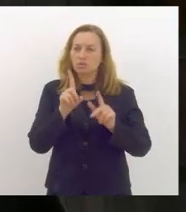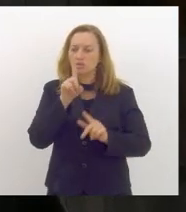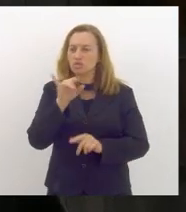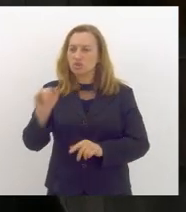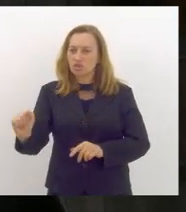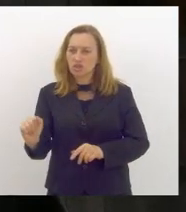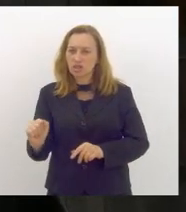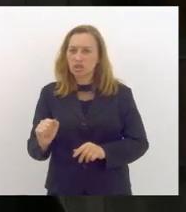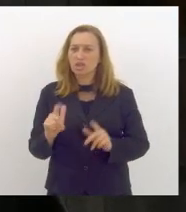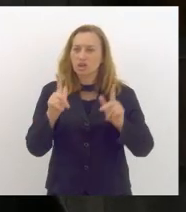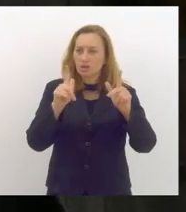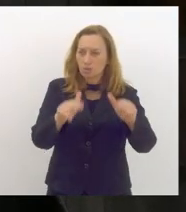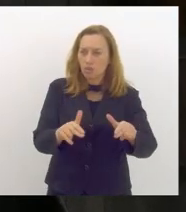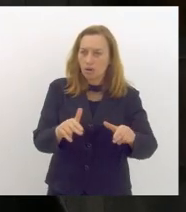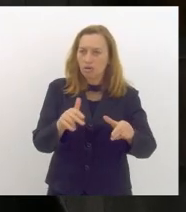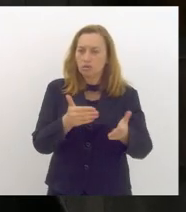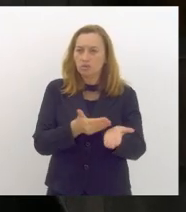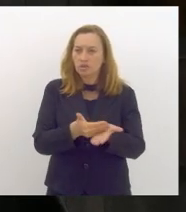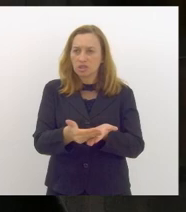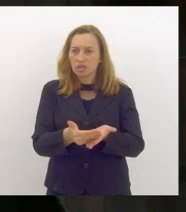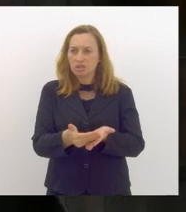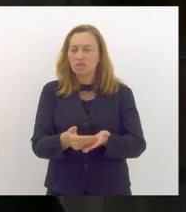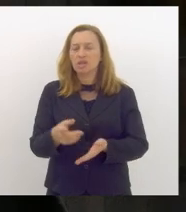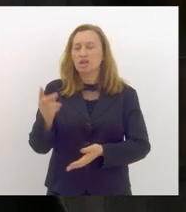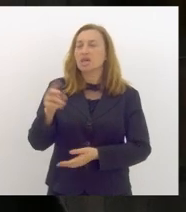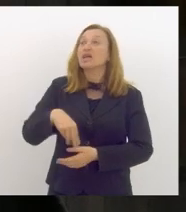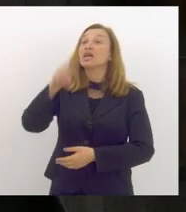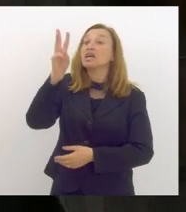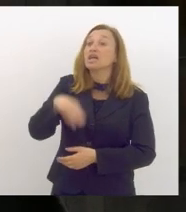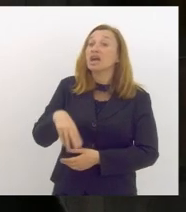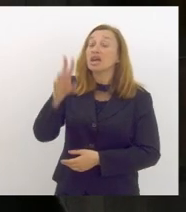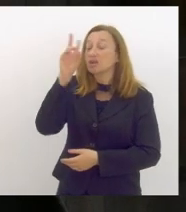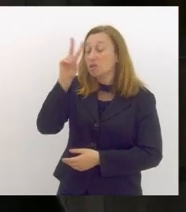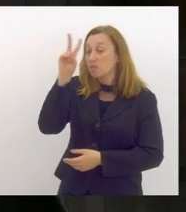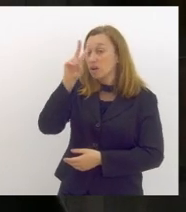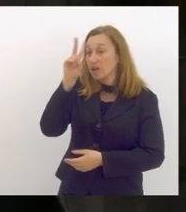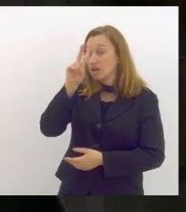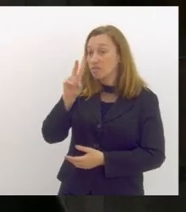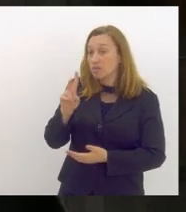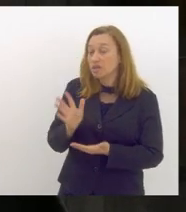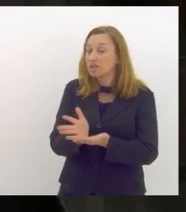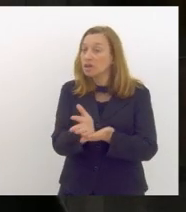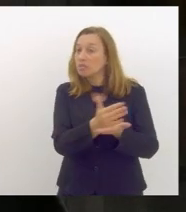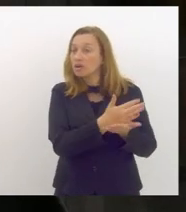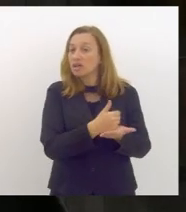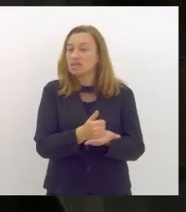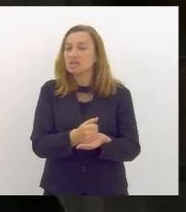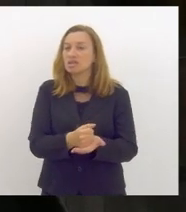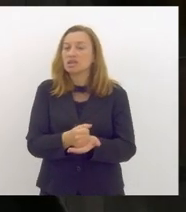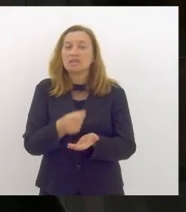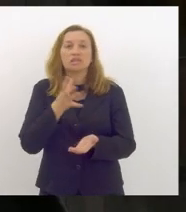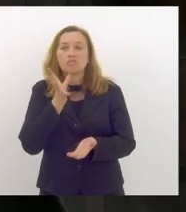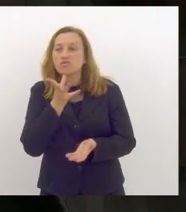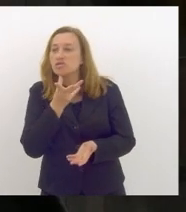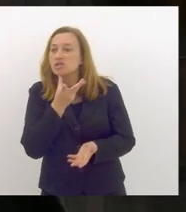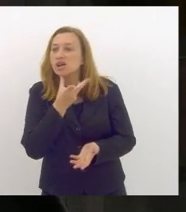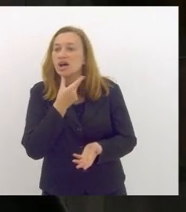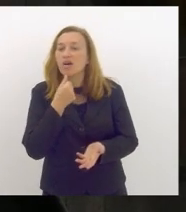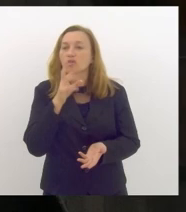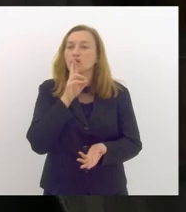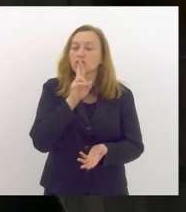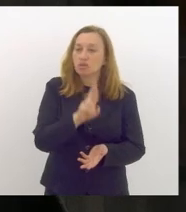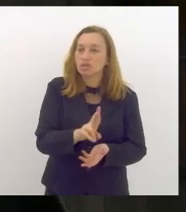pleito quem não se lembra aqui o spawn de Leomar das apurações que levavam dias e dias